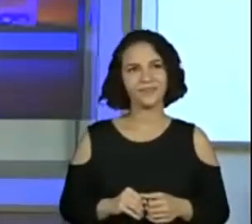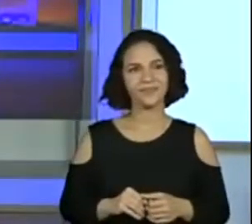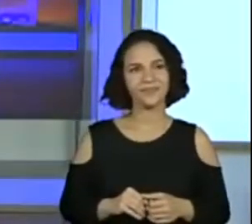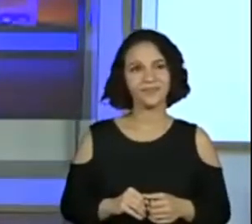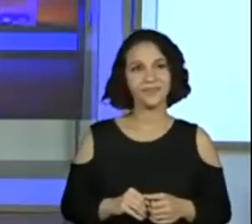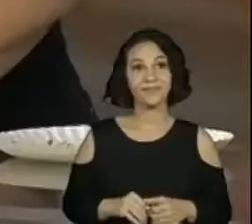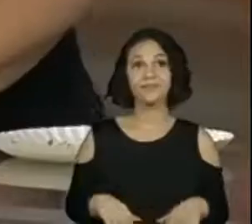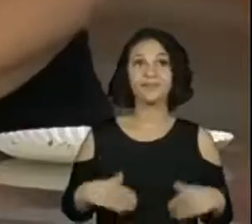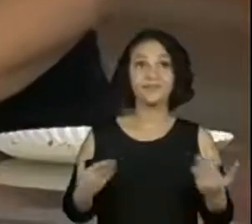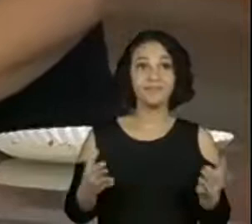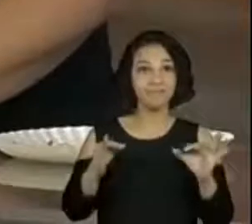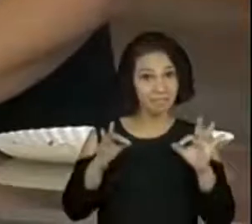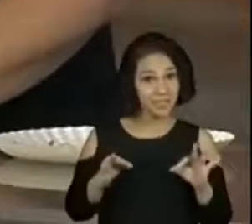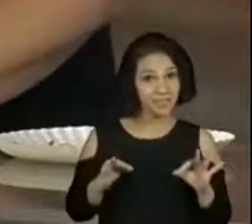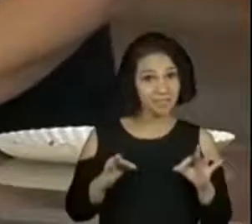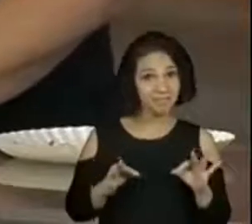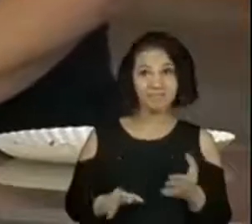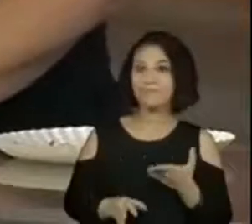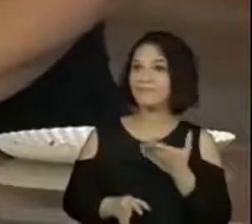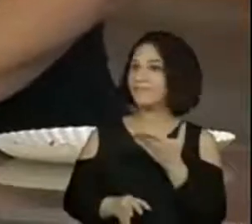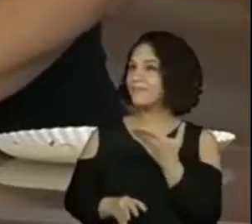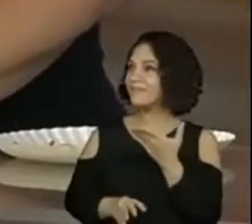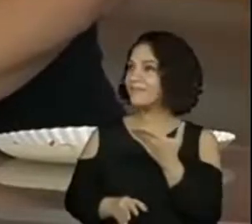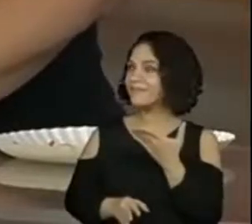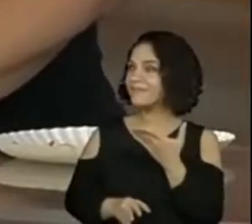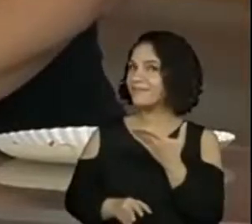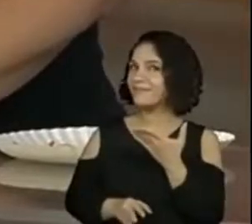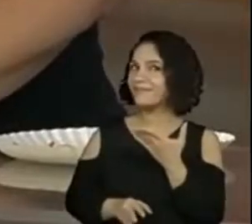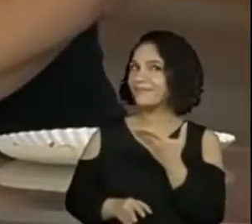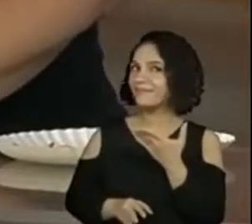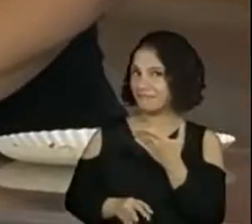E aí, gente, tá certinho? Tá às 9 horas?